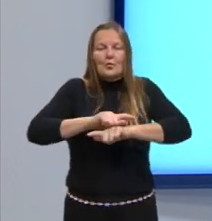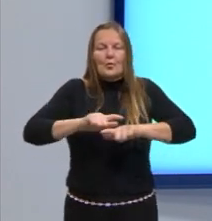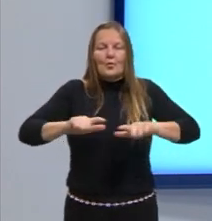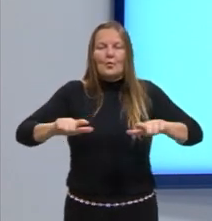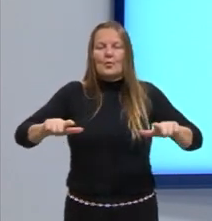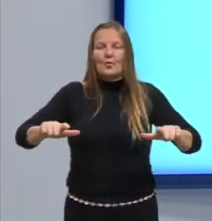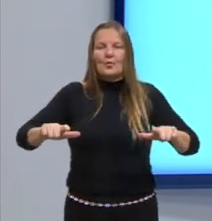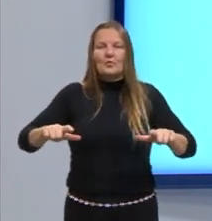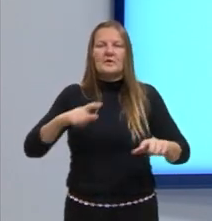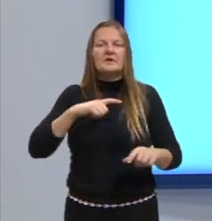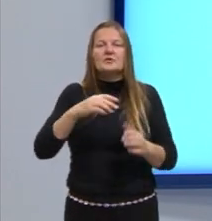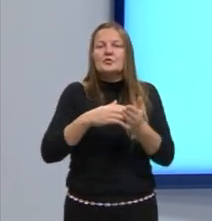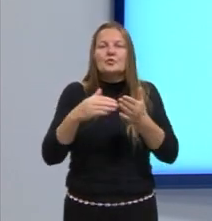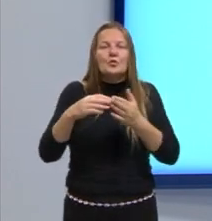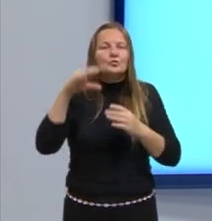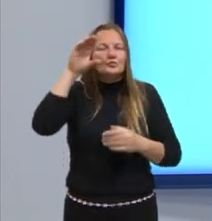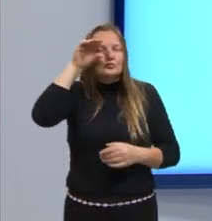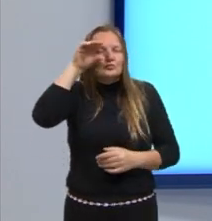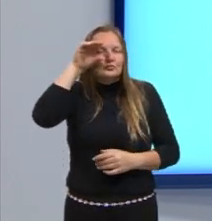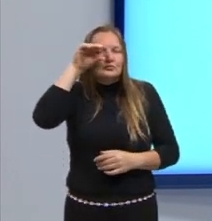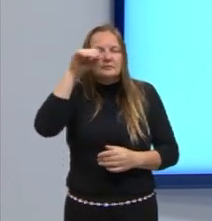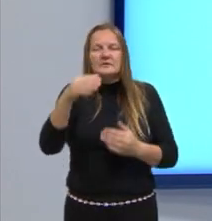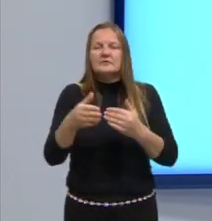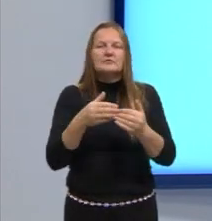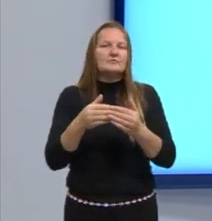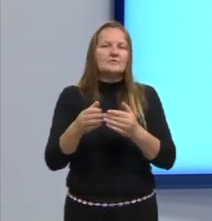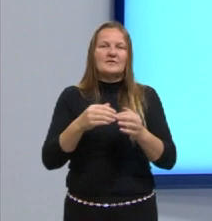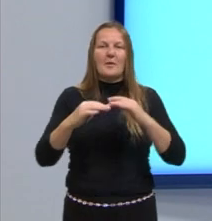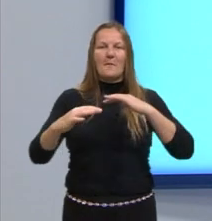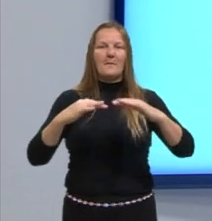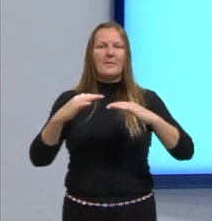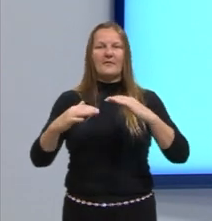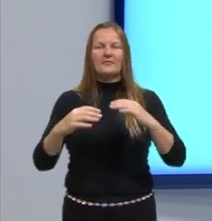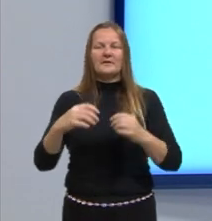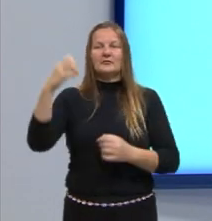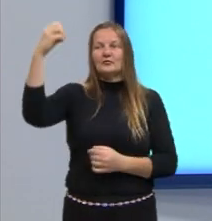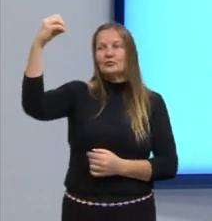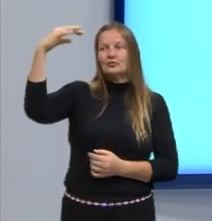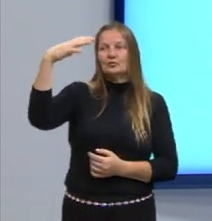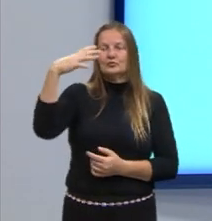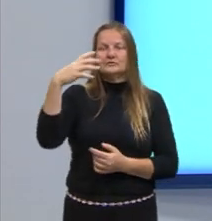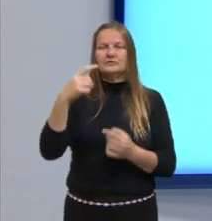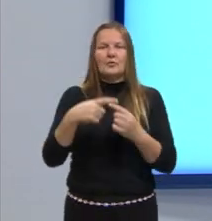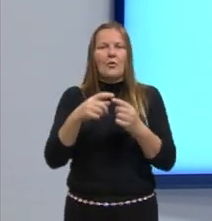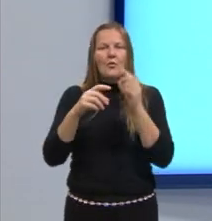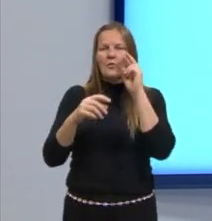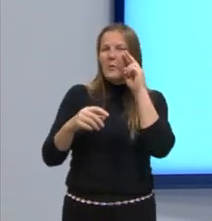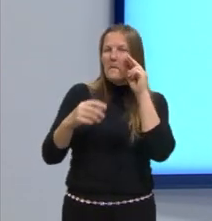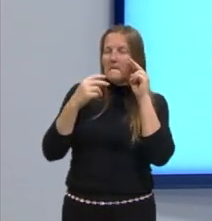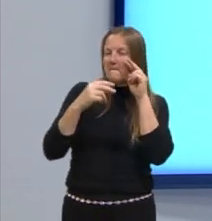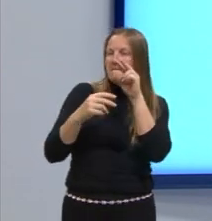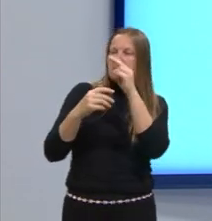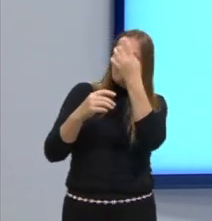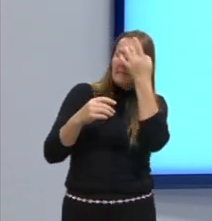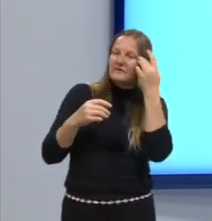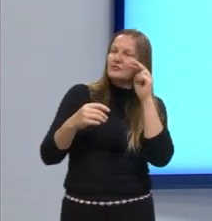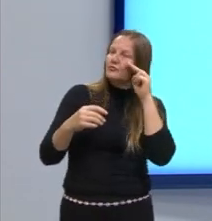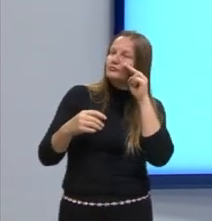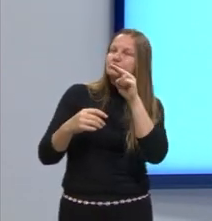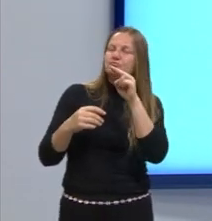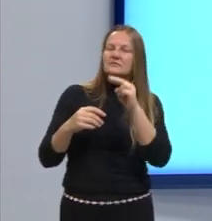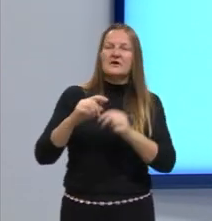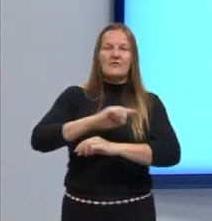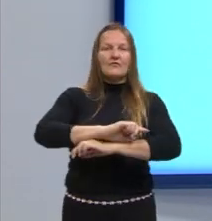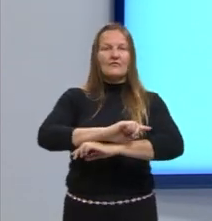todos os observadores não importando o movimento da fonte ou do Observador Ou seja a